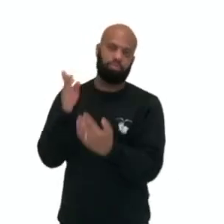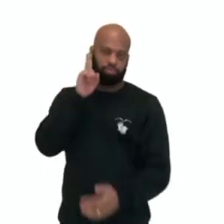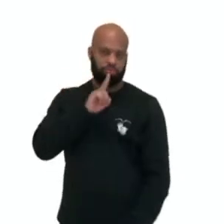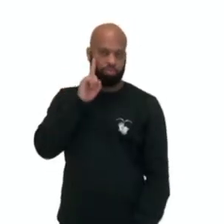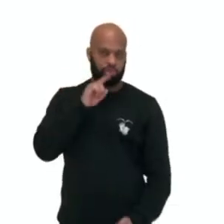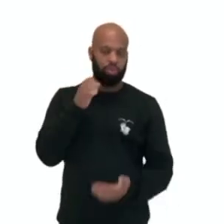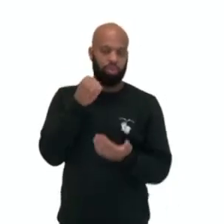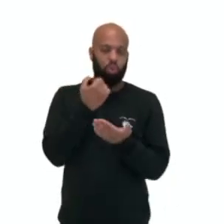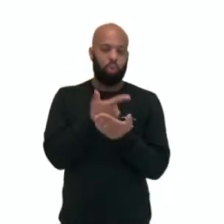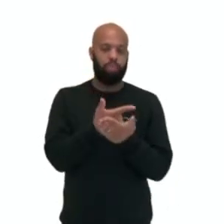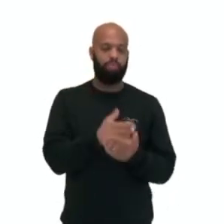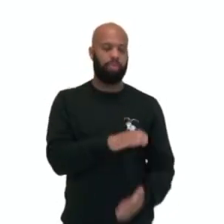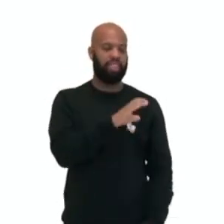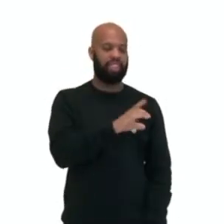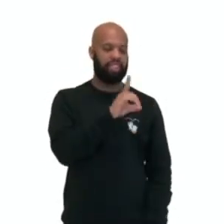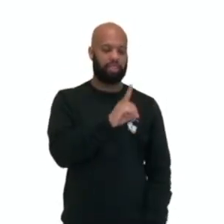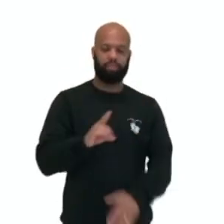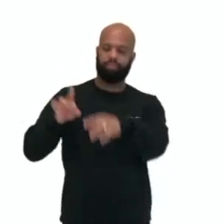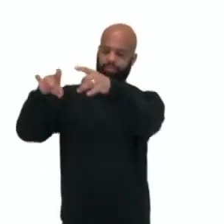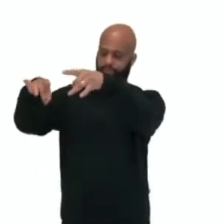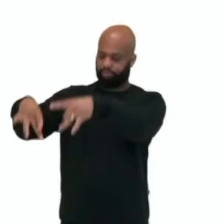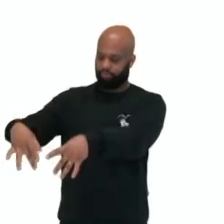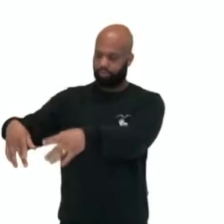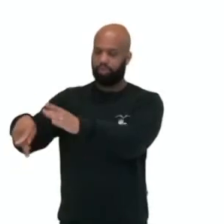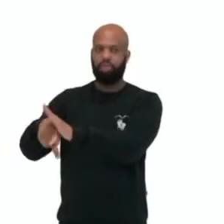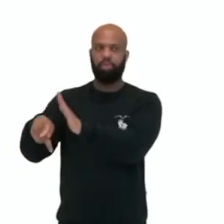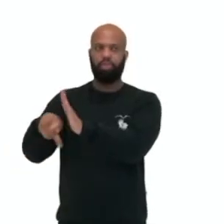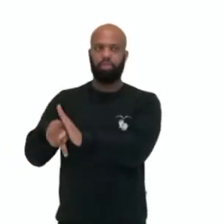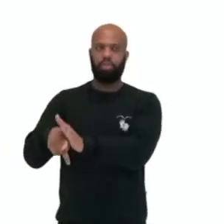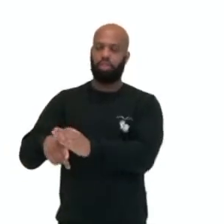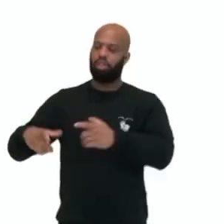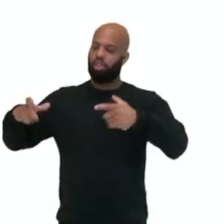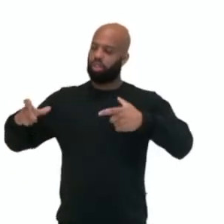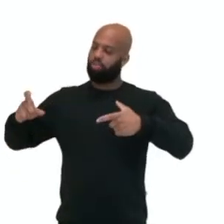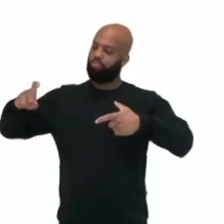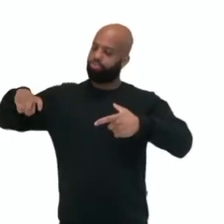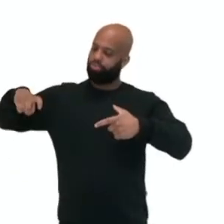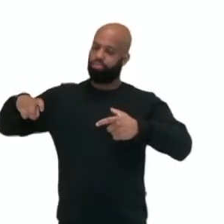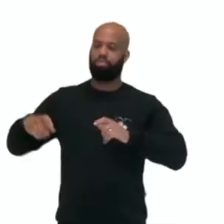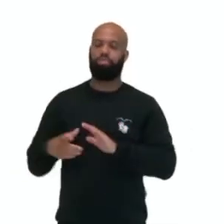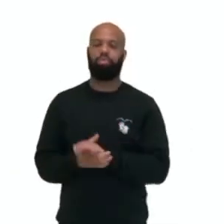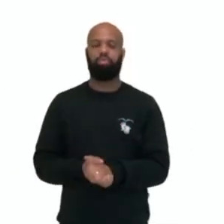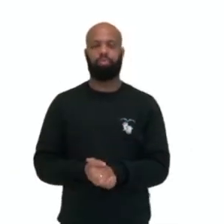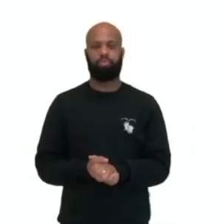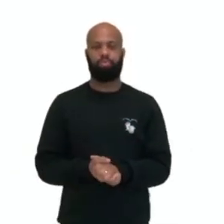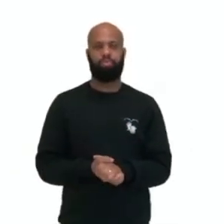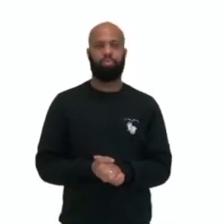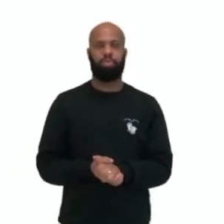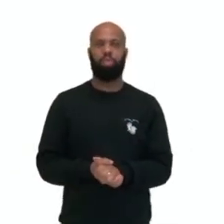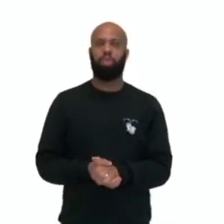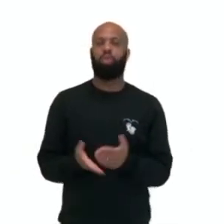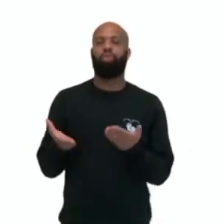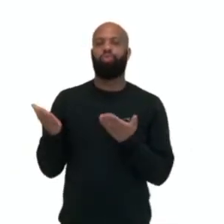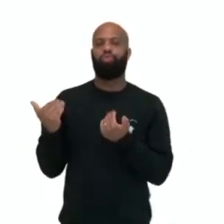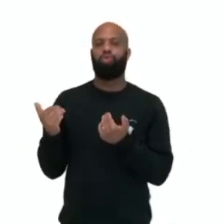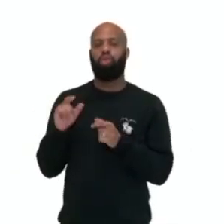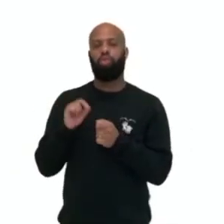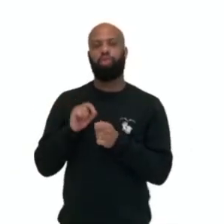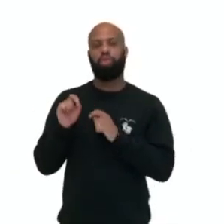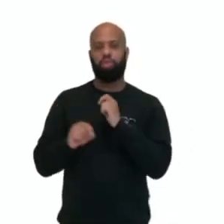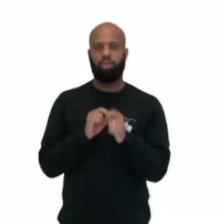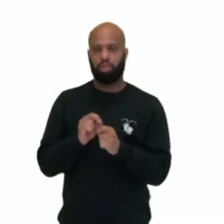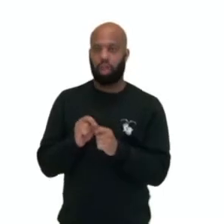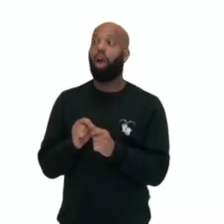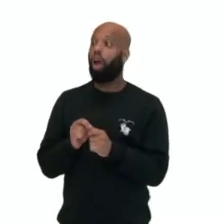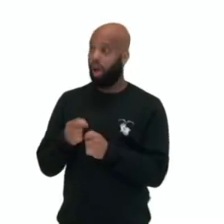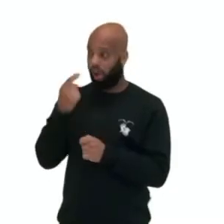CD, acabavam se desfazendo dos toca-discos e dos discos de vinil. Então, os